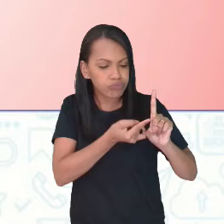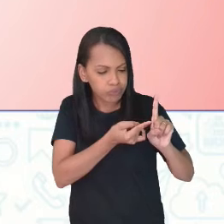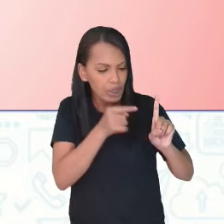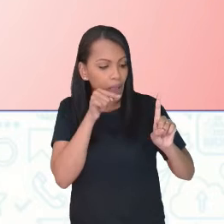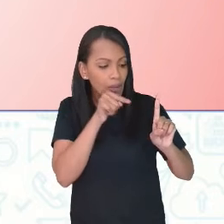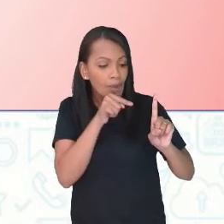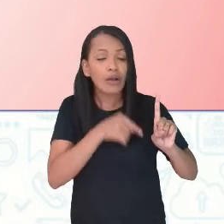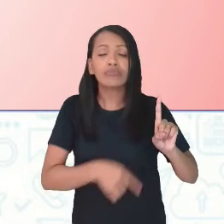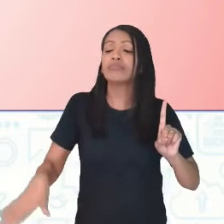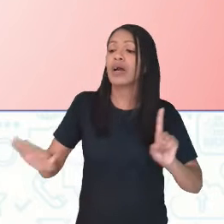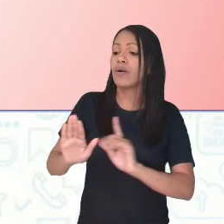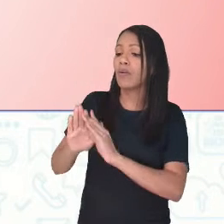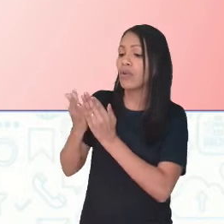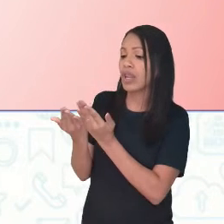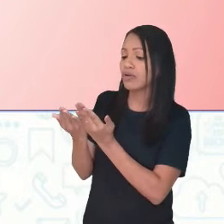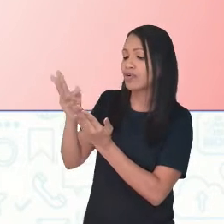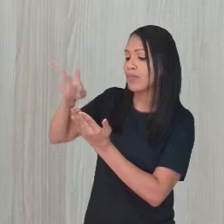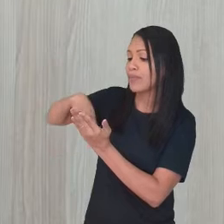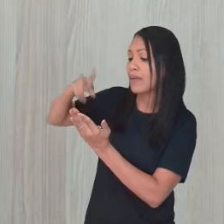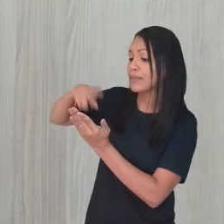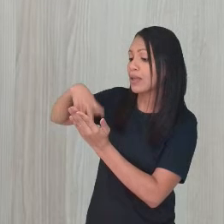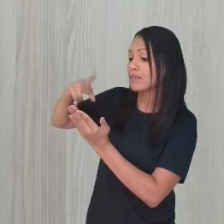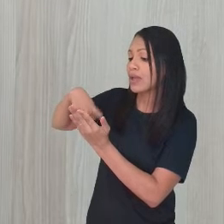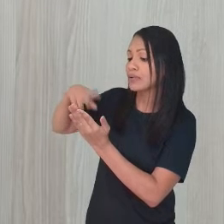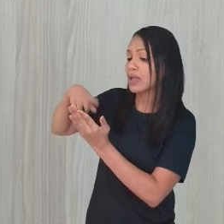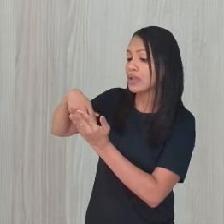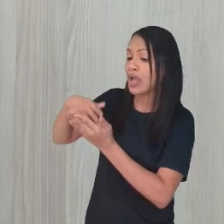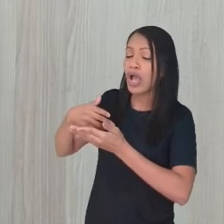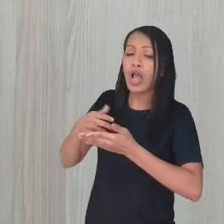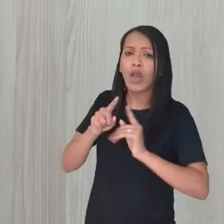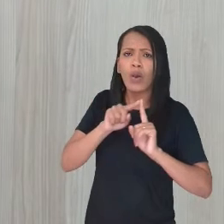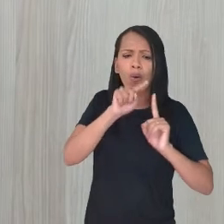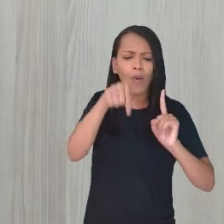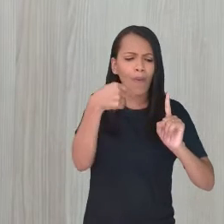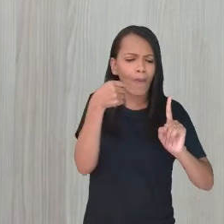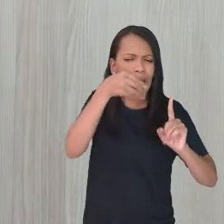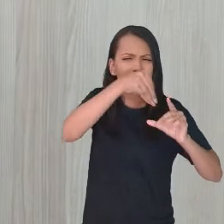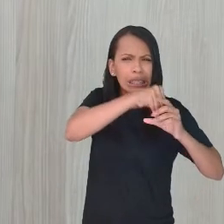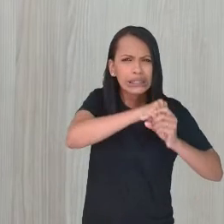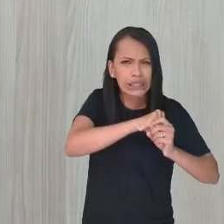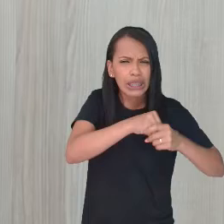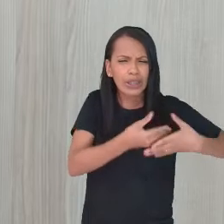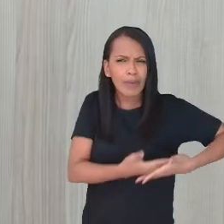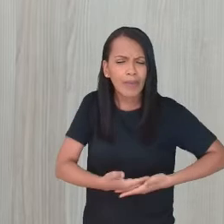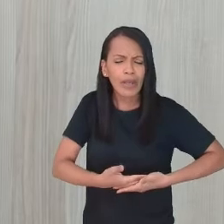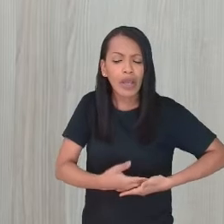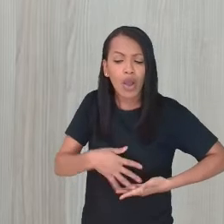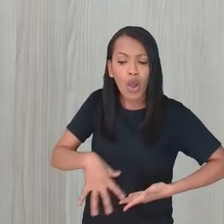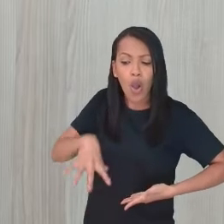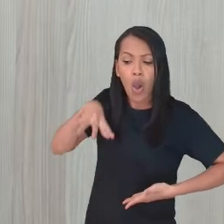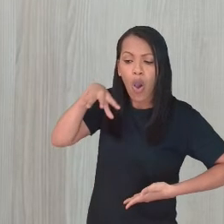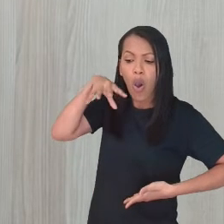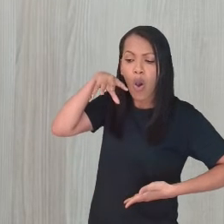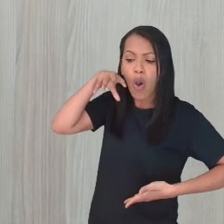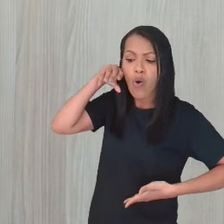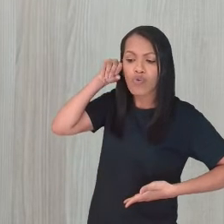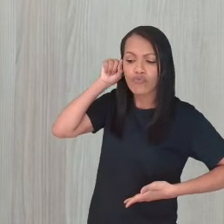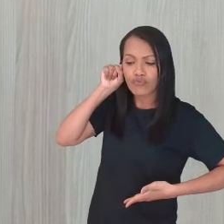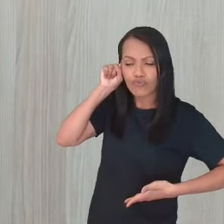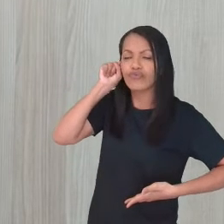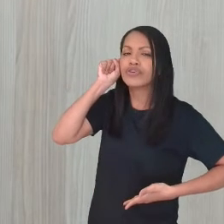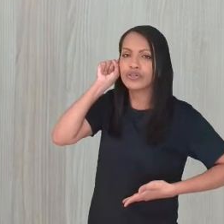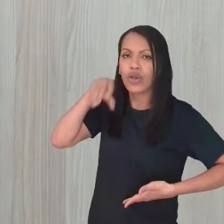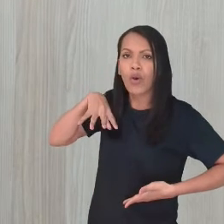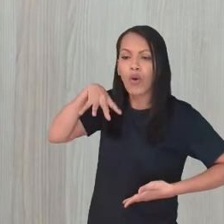isso, professora? É. O bebê começa a escutar nas primeiras semanas, 16 semanas, assim, ele já está escutando. É um